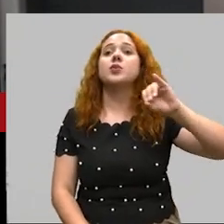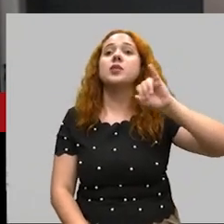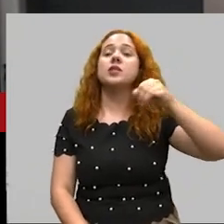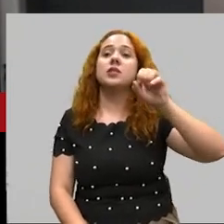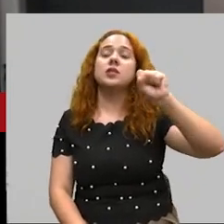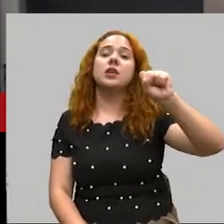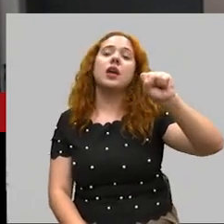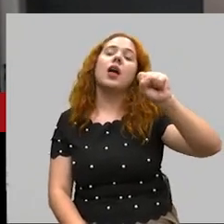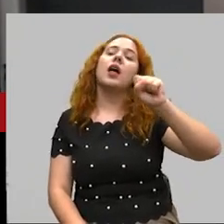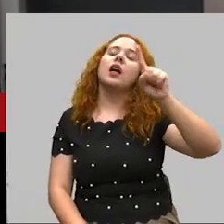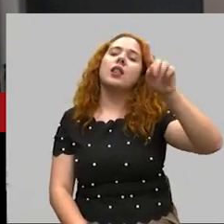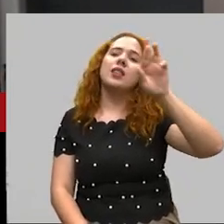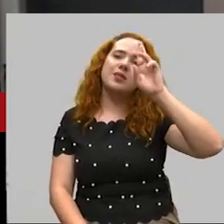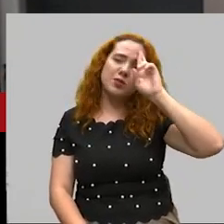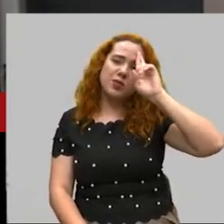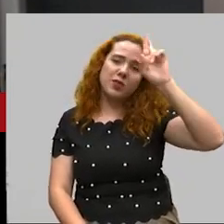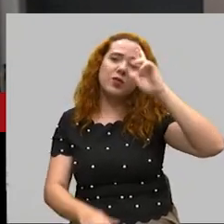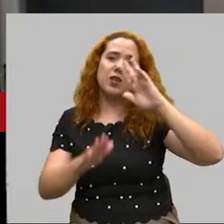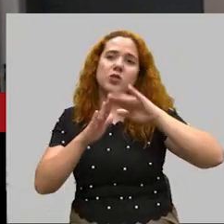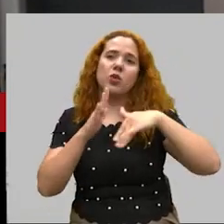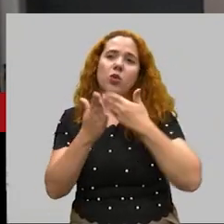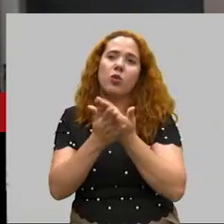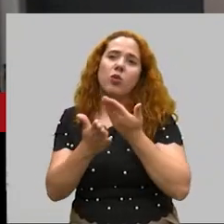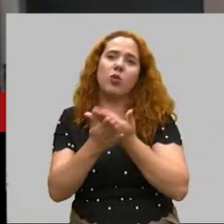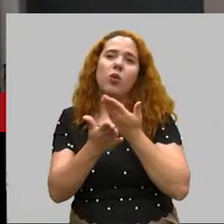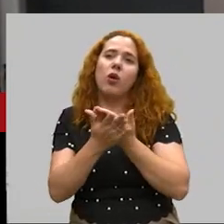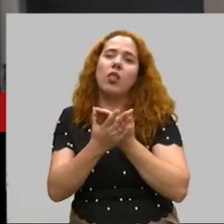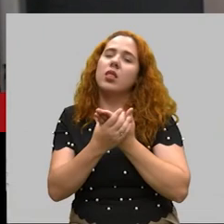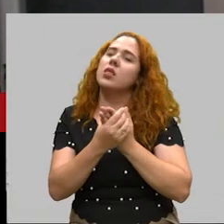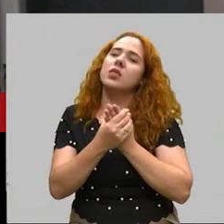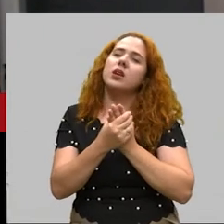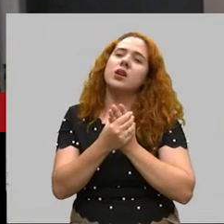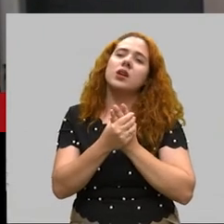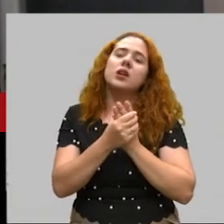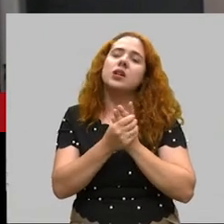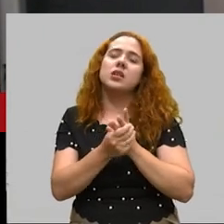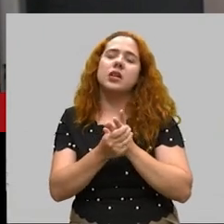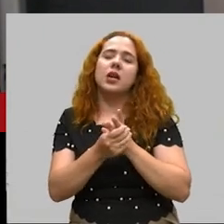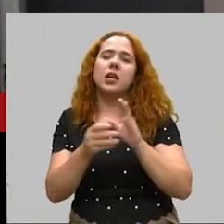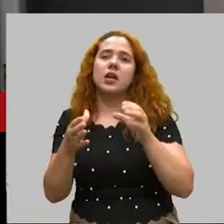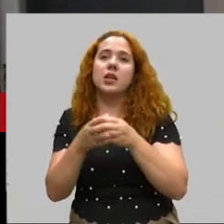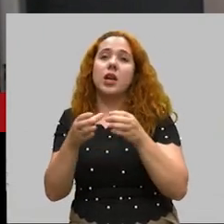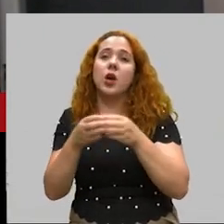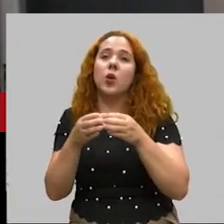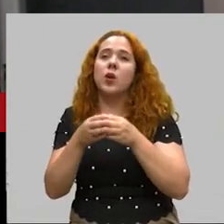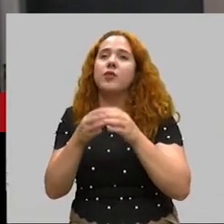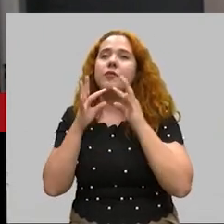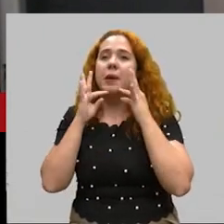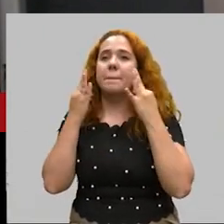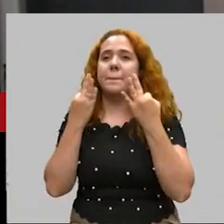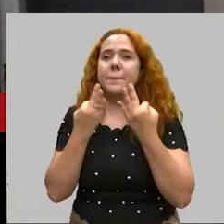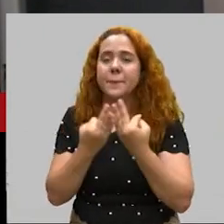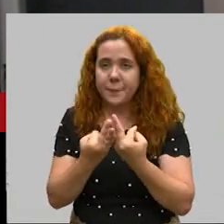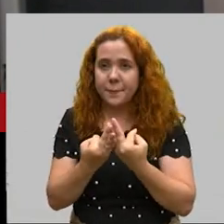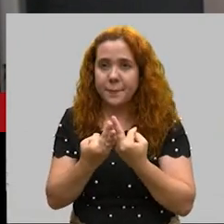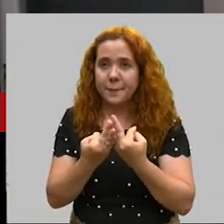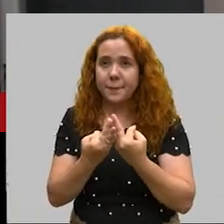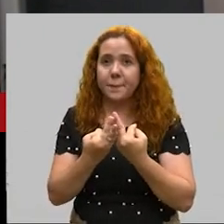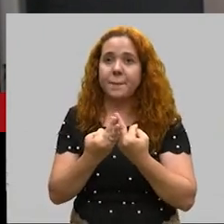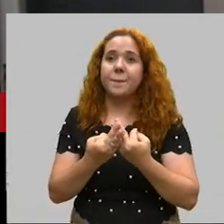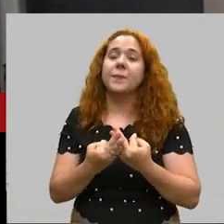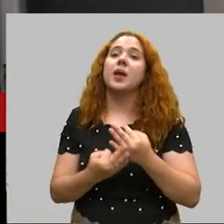das escolas famílias agrícolas a mefa e presidente da associação escola família agrícola do baixo